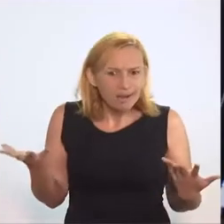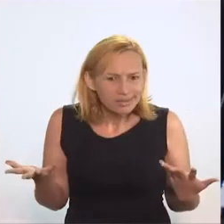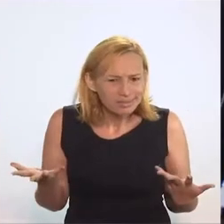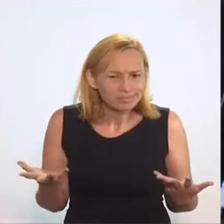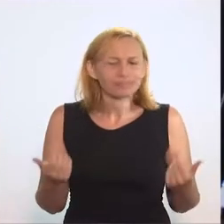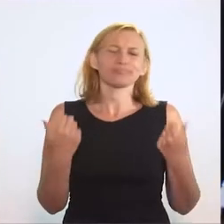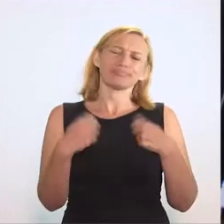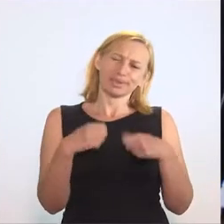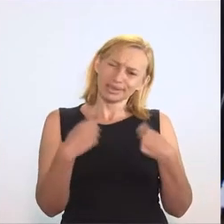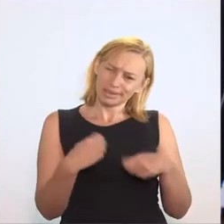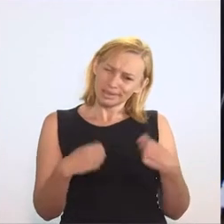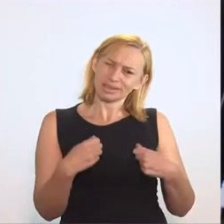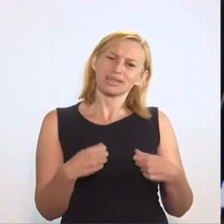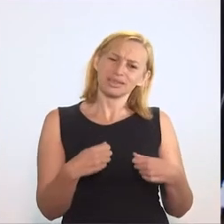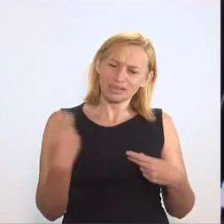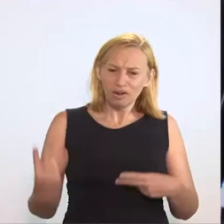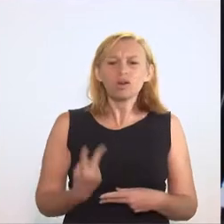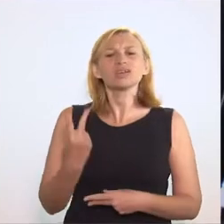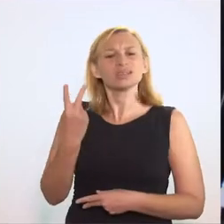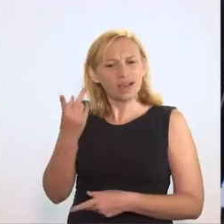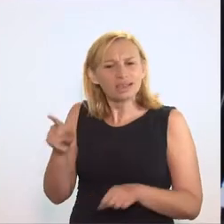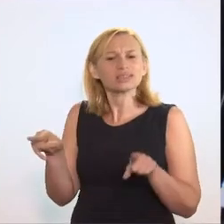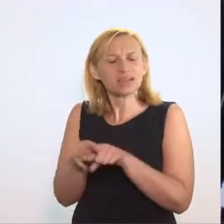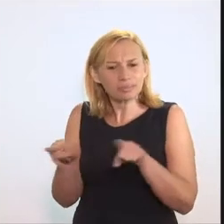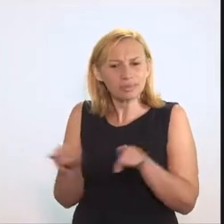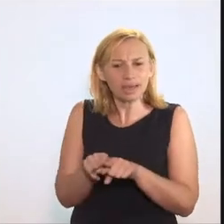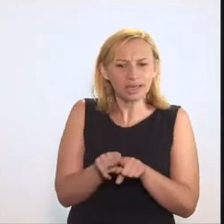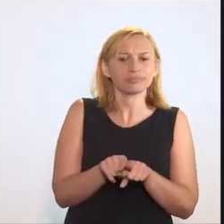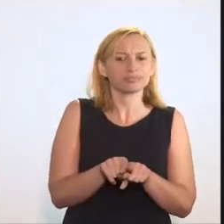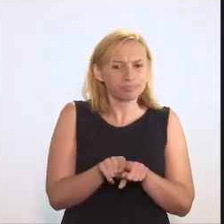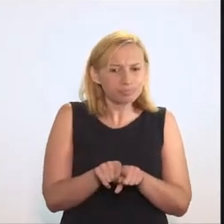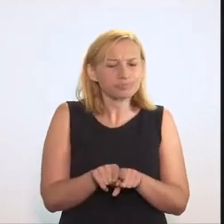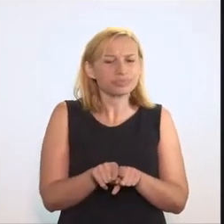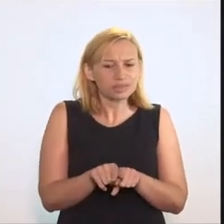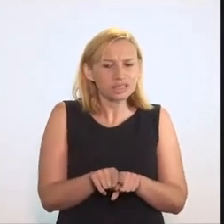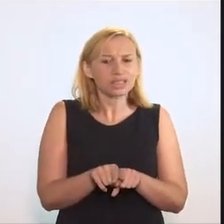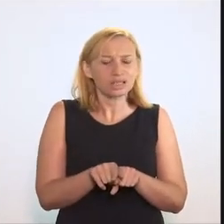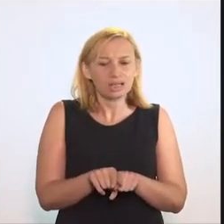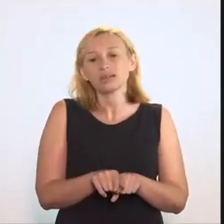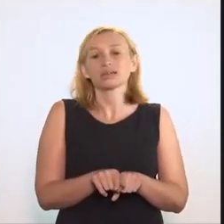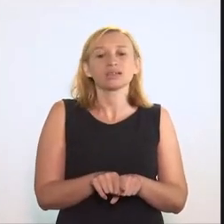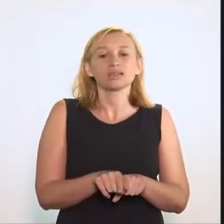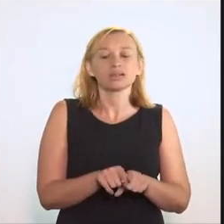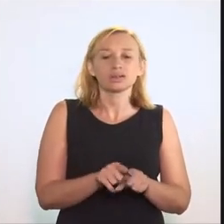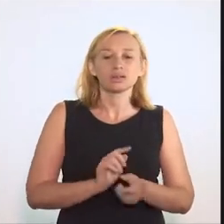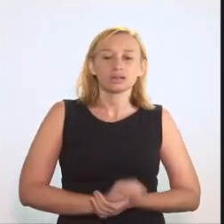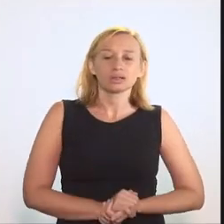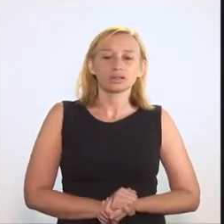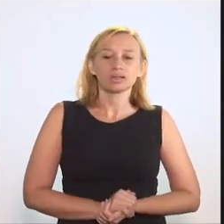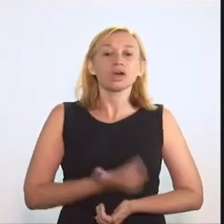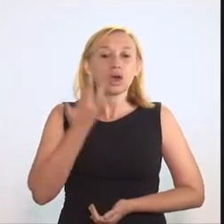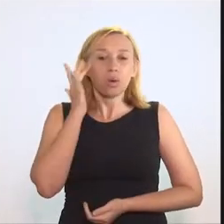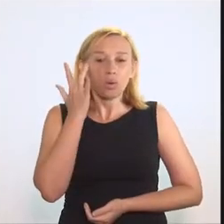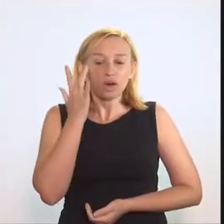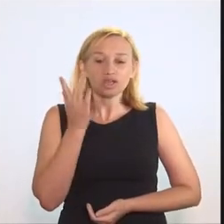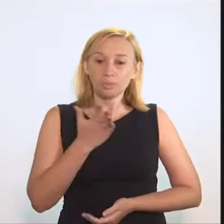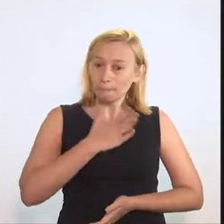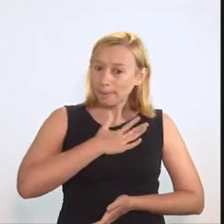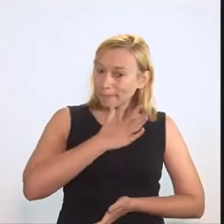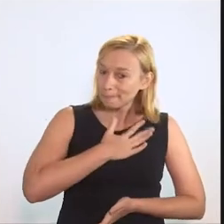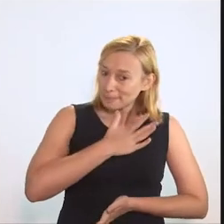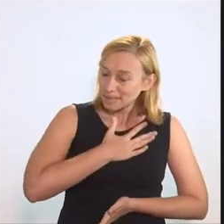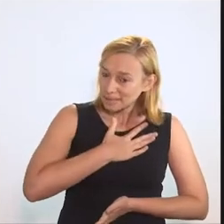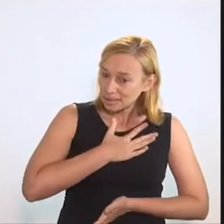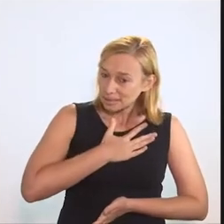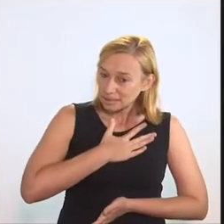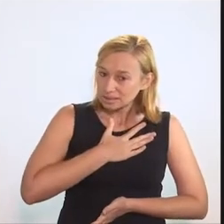assim, a gente precisa ser validada pela fala de um homem para que aquela ideia que é nossa seja, de fato, colocada em prática. Eu acho que isso é algo que, para